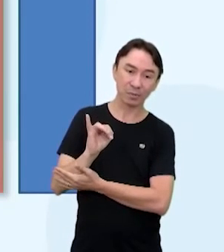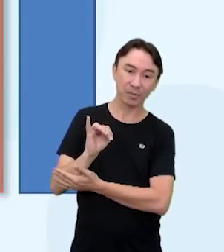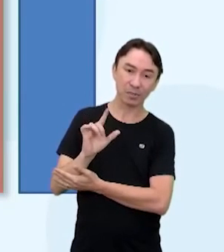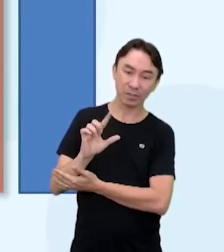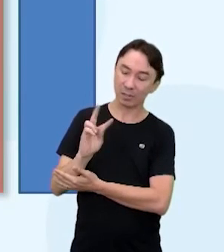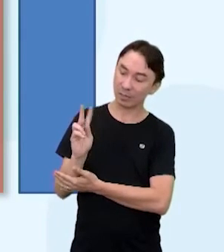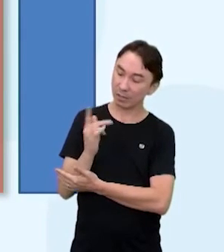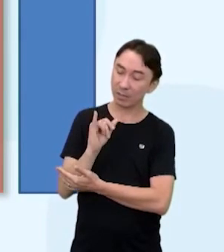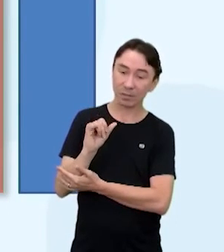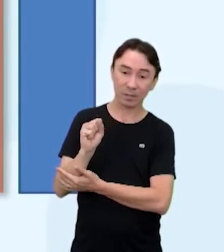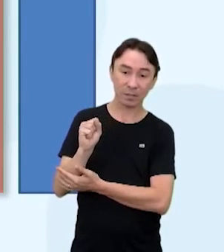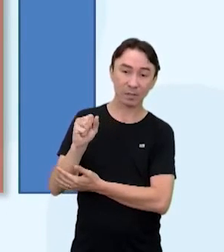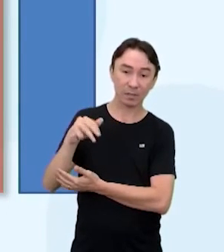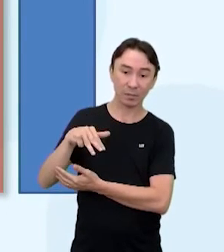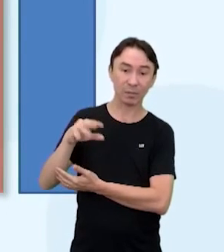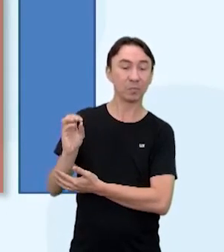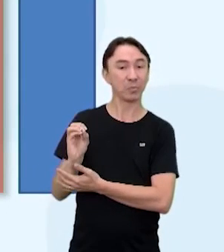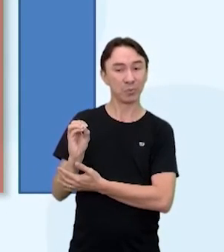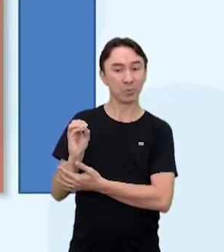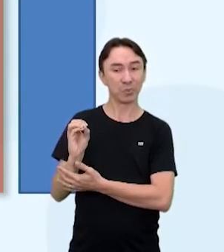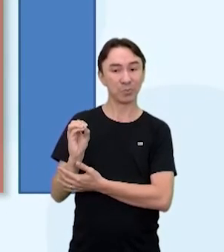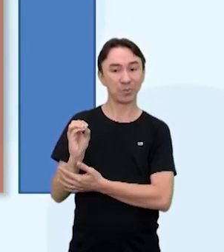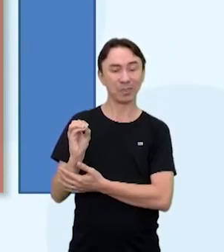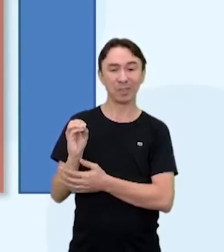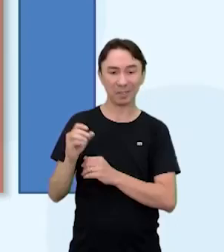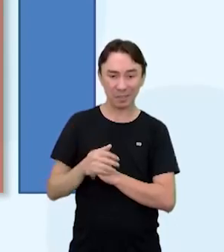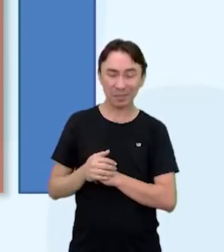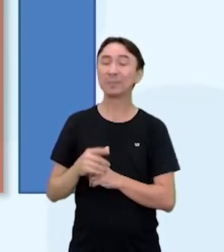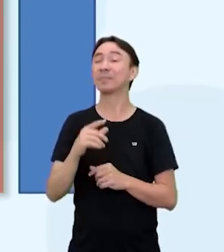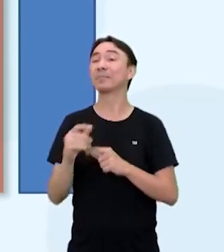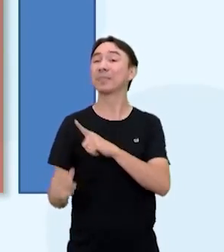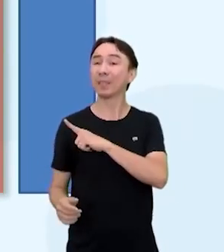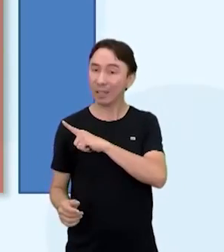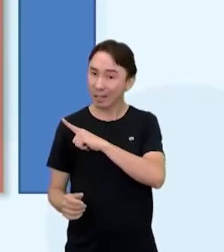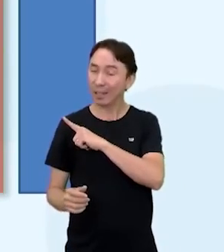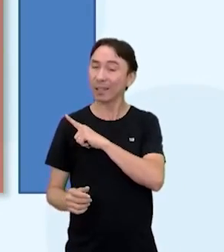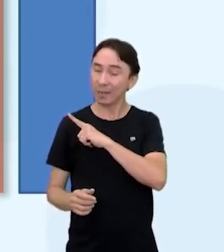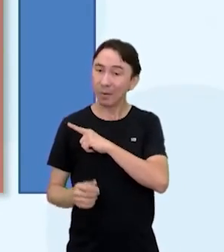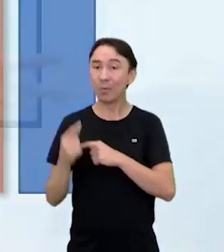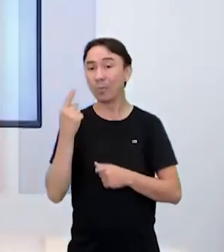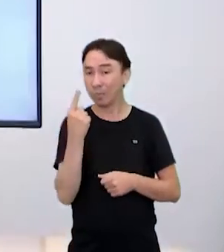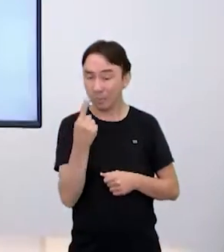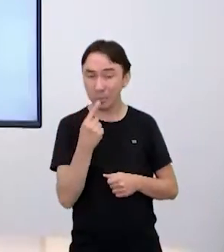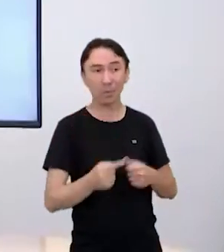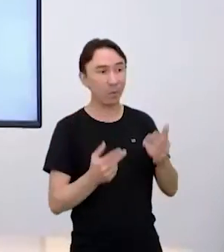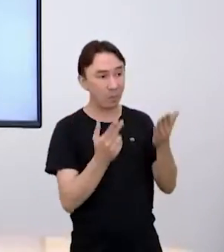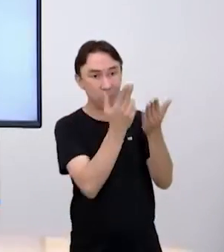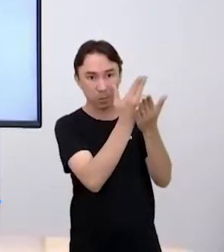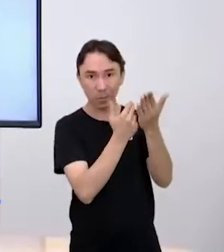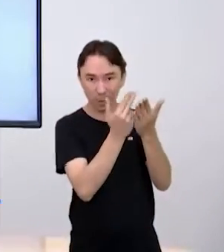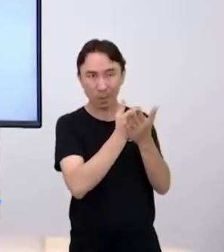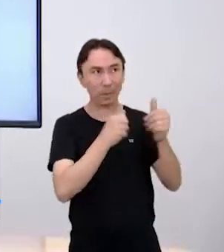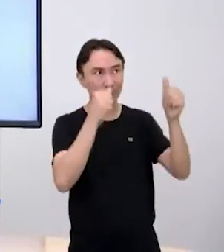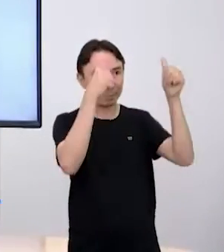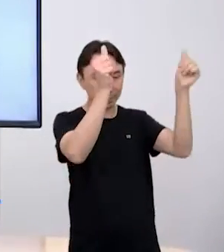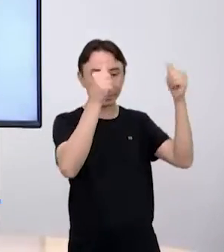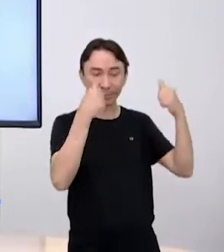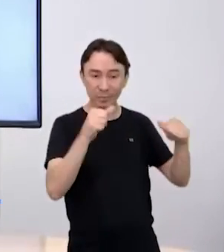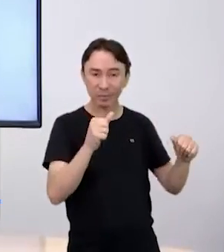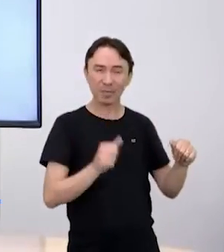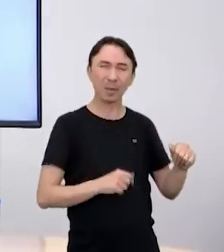tá muito próxima de um pintor chamado Seurat, que é um dos caras assim que